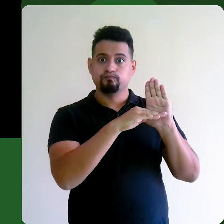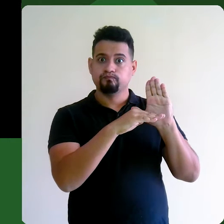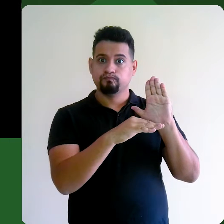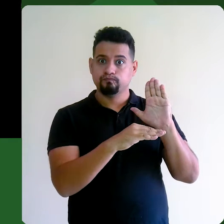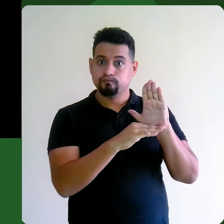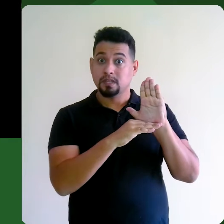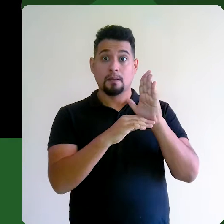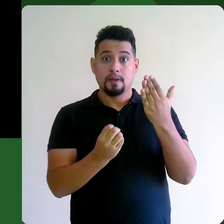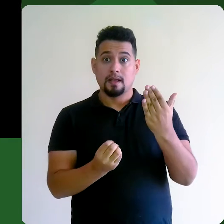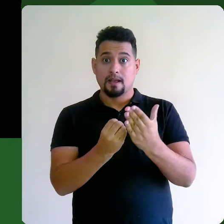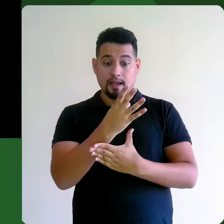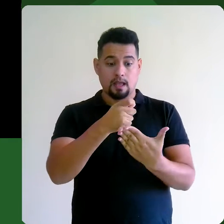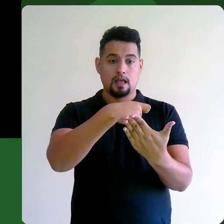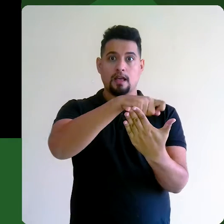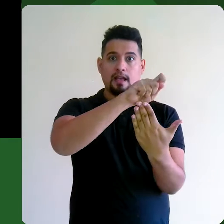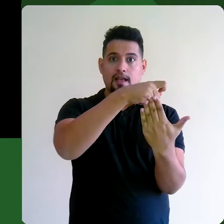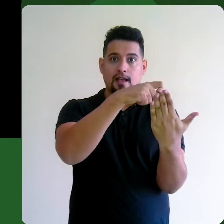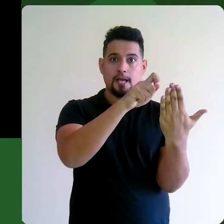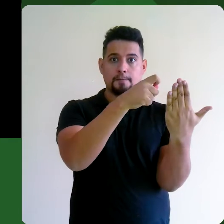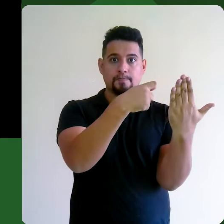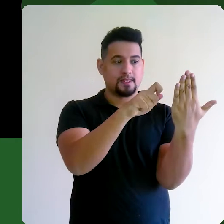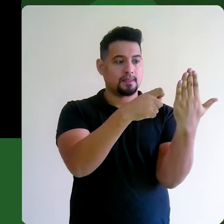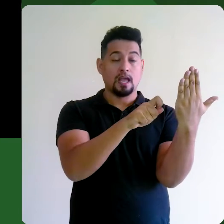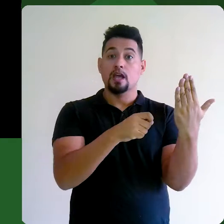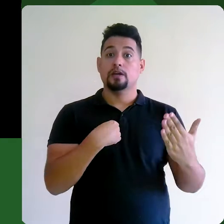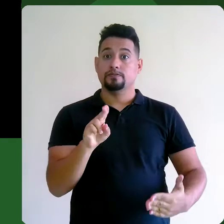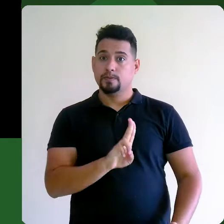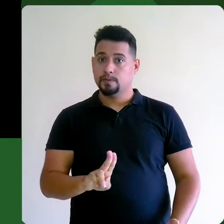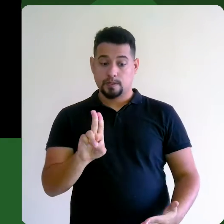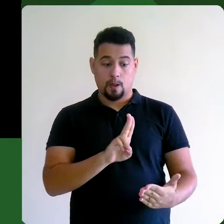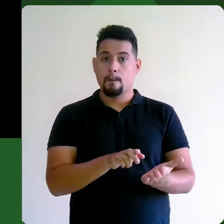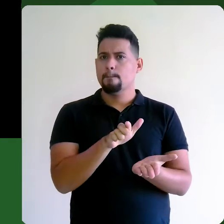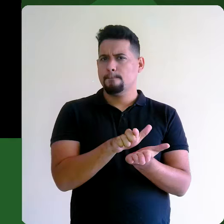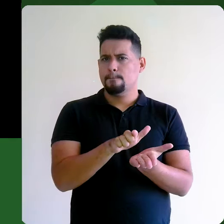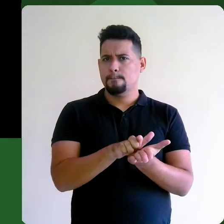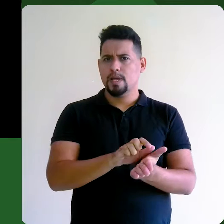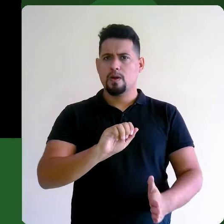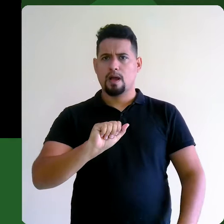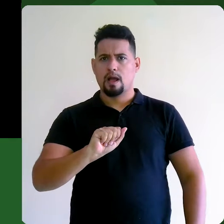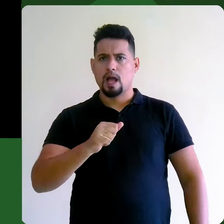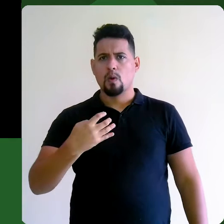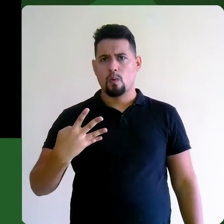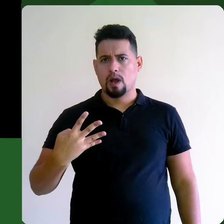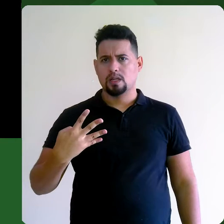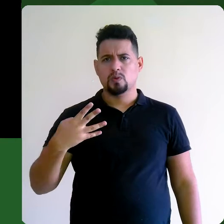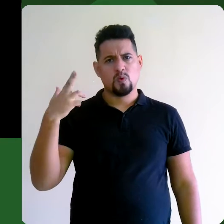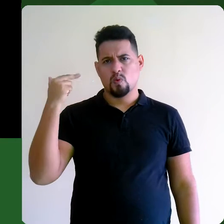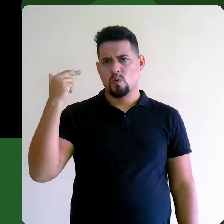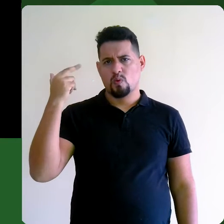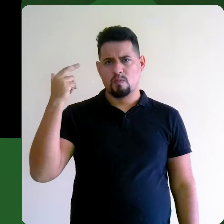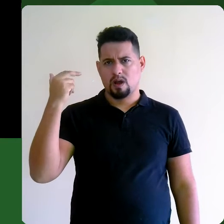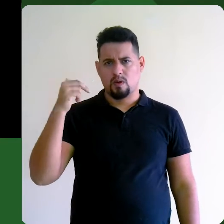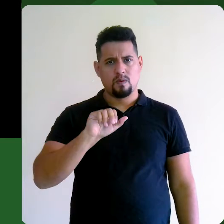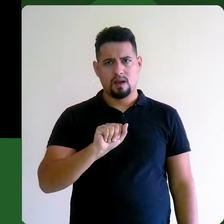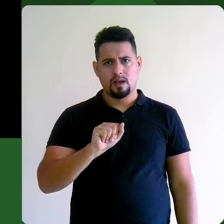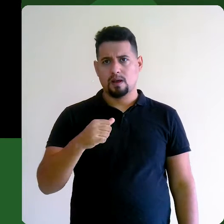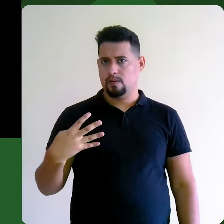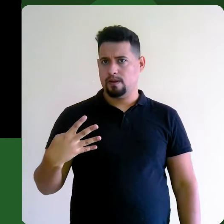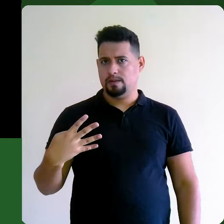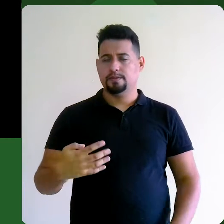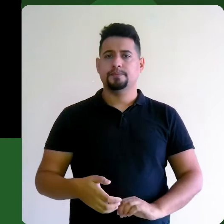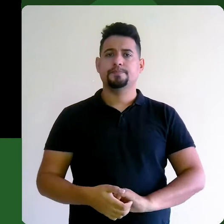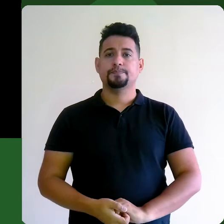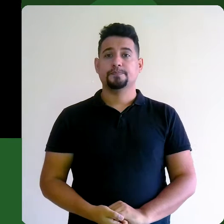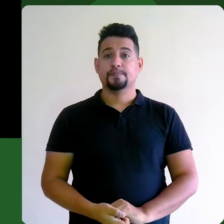croquis. A página, então, a gente vai utilizar uma folha de papel sulfite padrão, né,